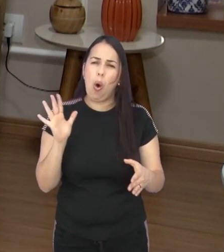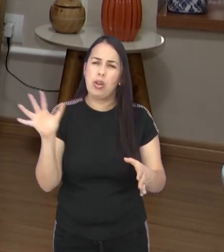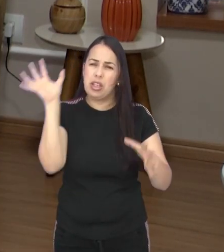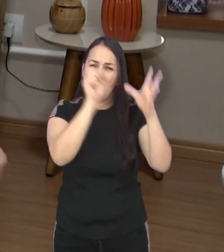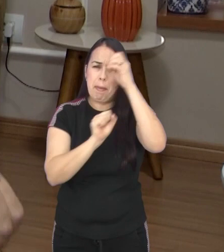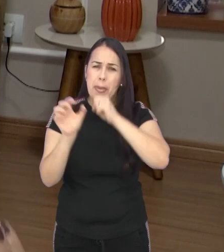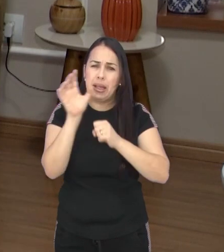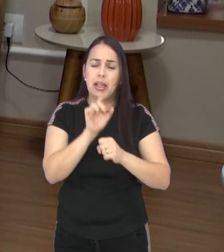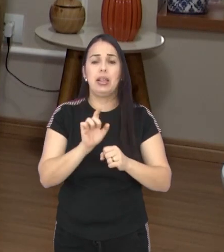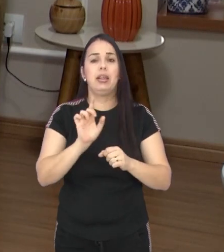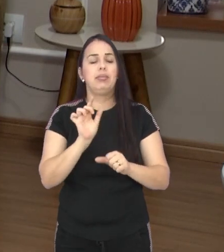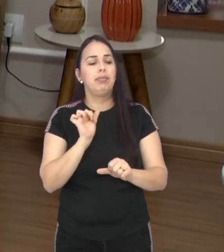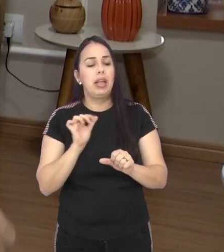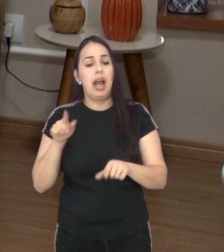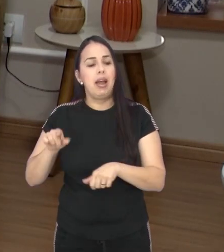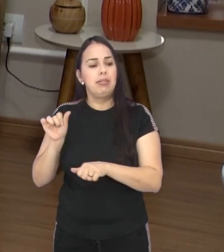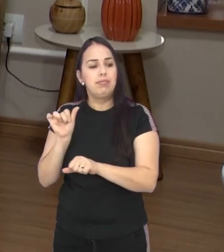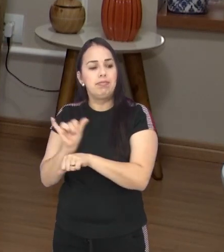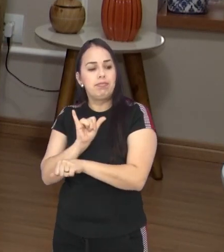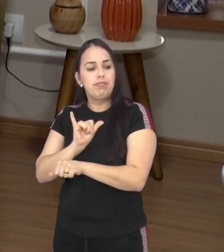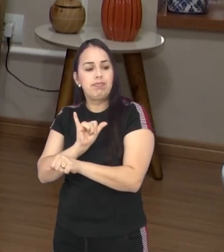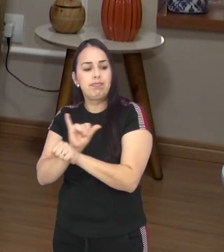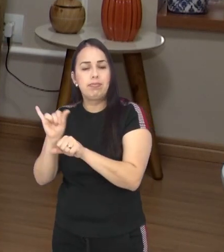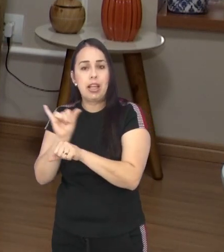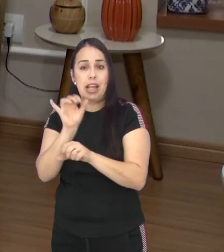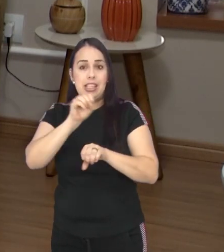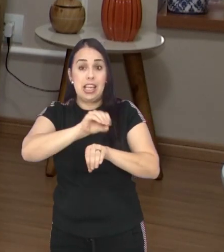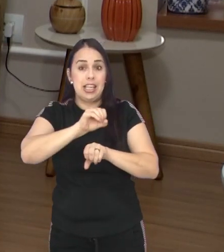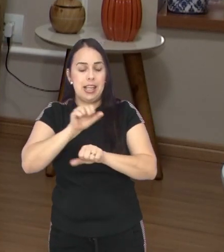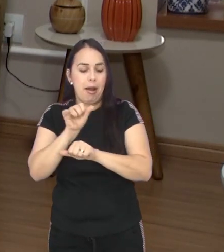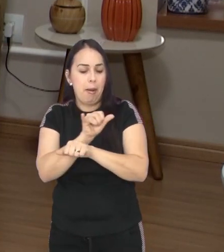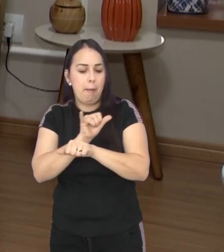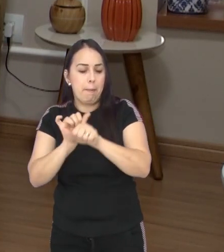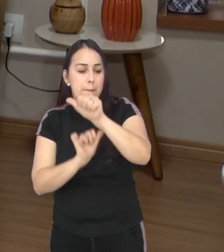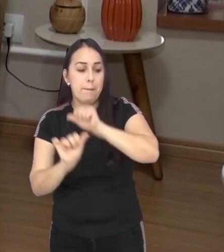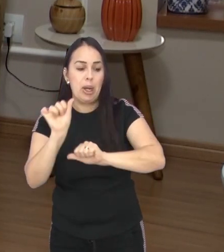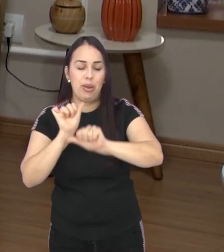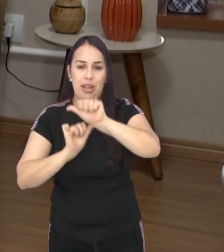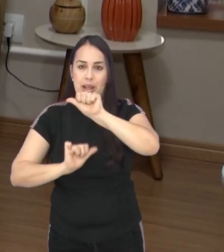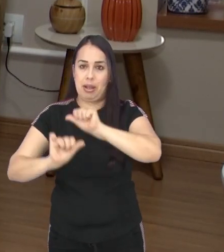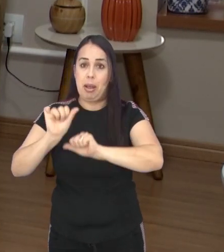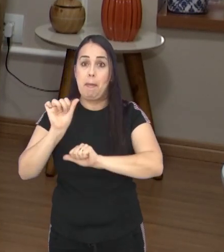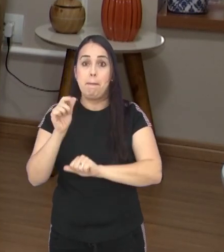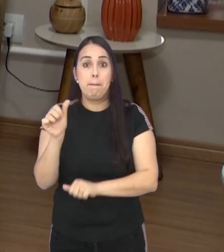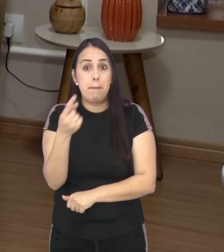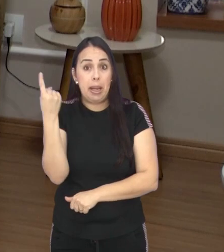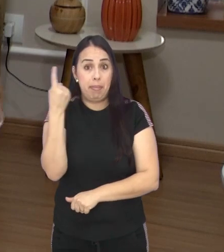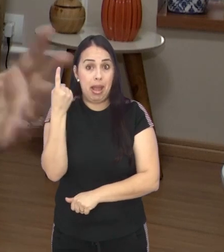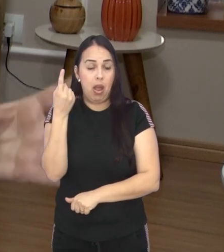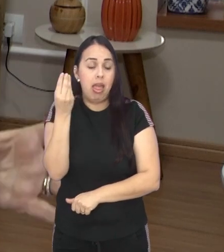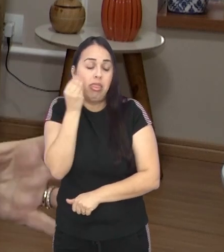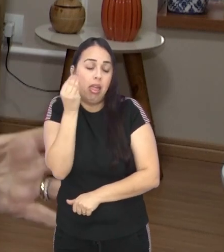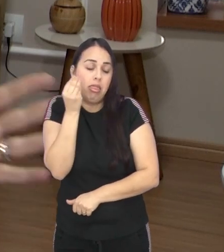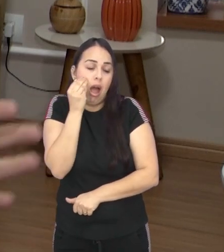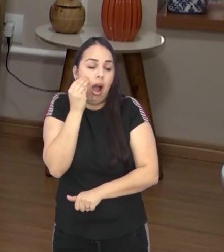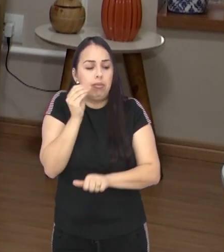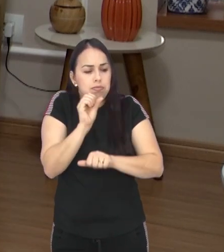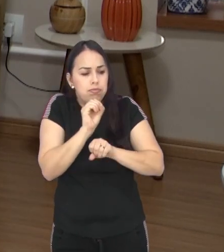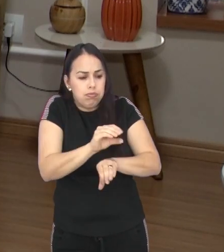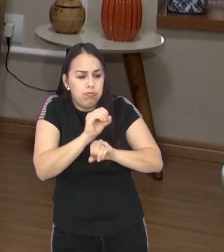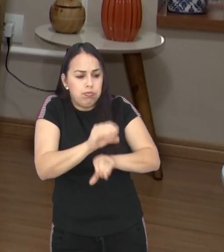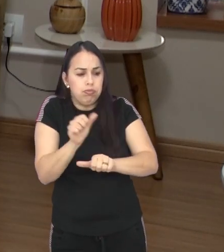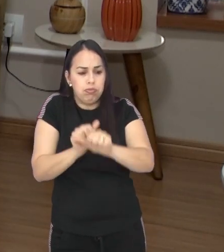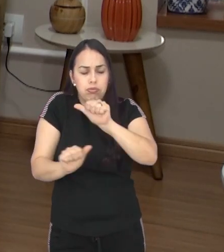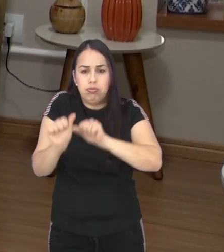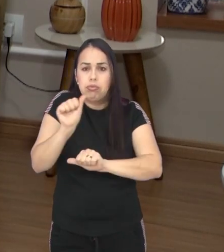tendo prazer em aprender? E aí ele vai mudando as estratégias. Então, antes mesmo do diagnóstico, o professor tem que tentar todas